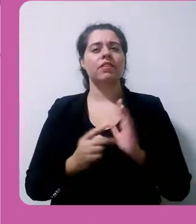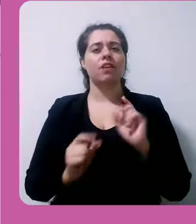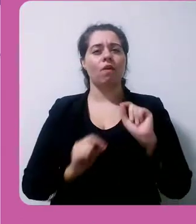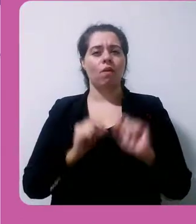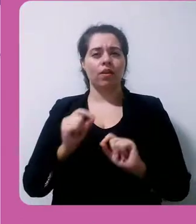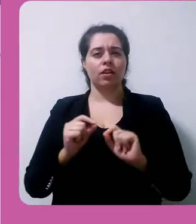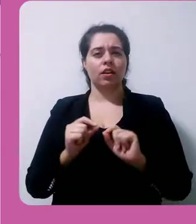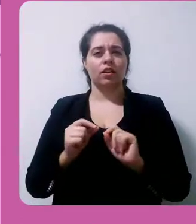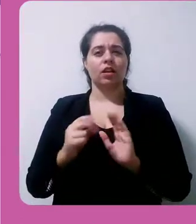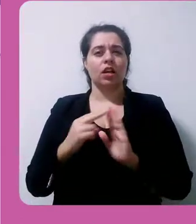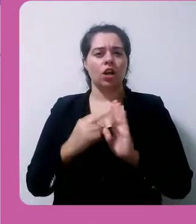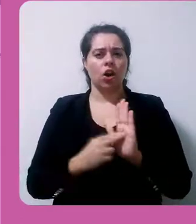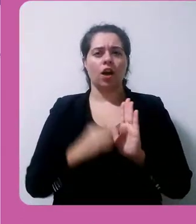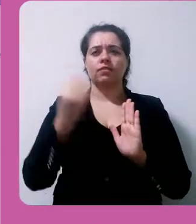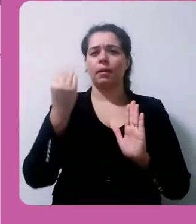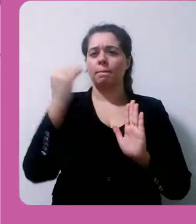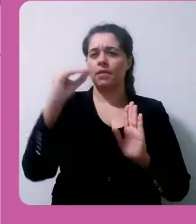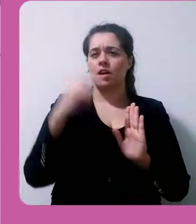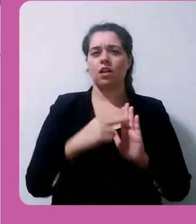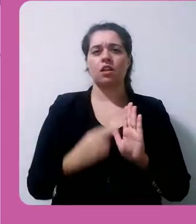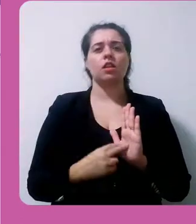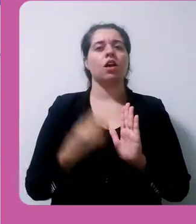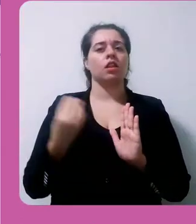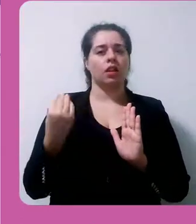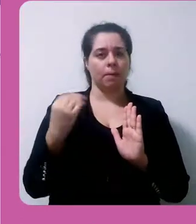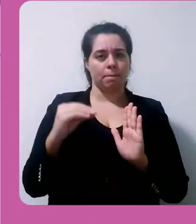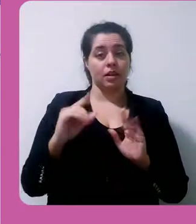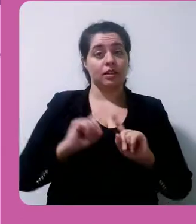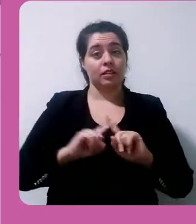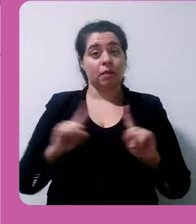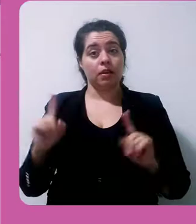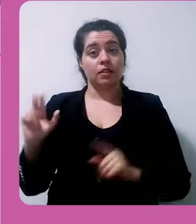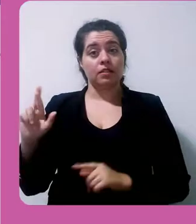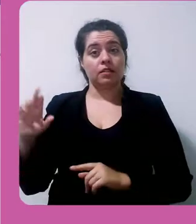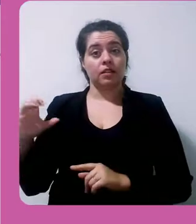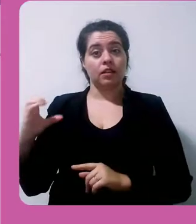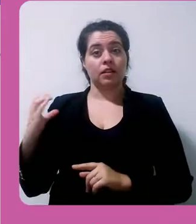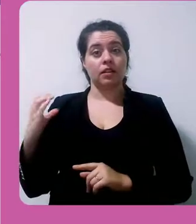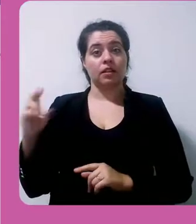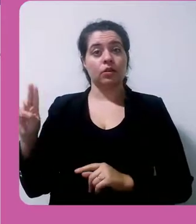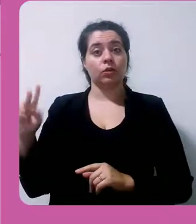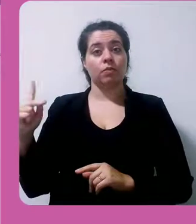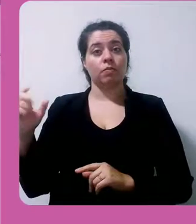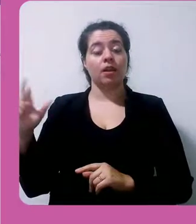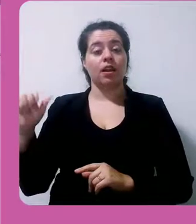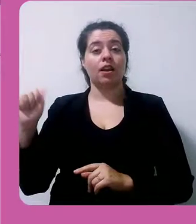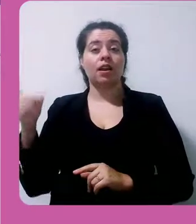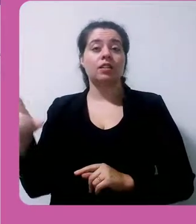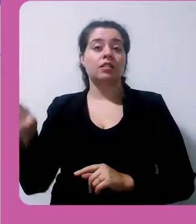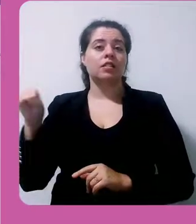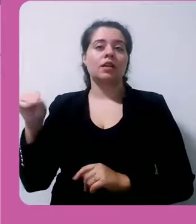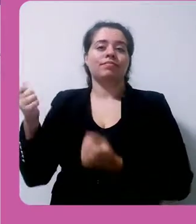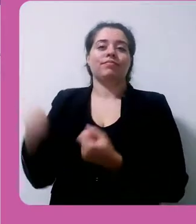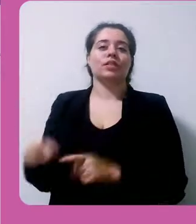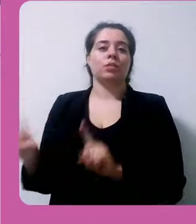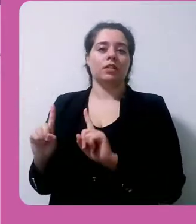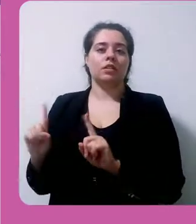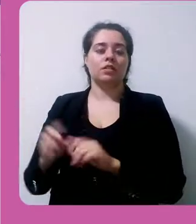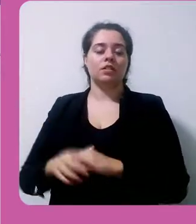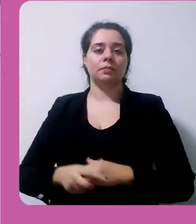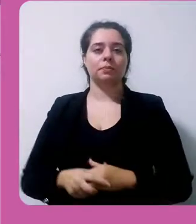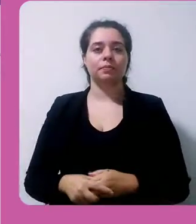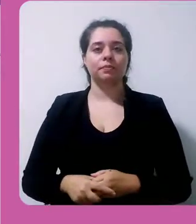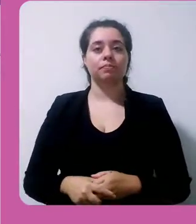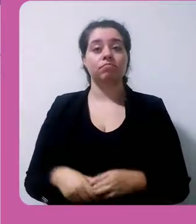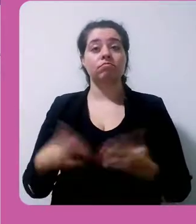você vai lançar todas as outras notas do aluno, mas a recuperação você não precisa atribuir uma nota para ele.